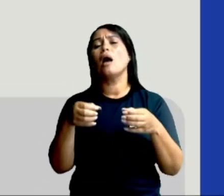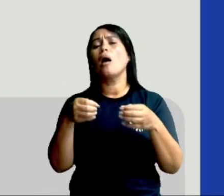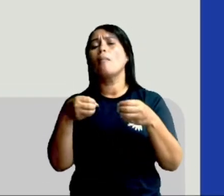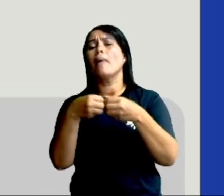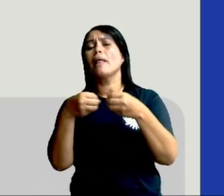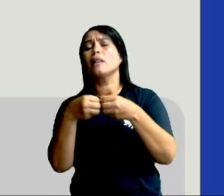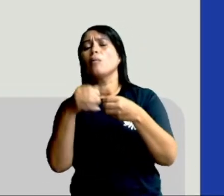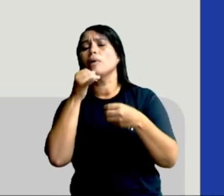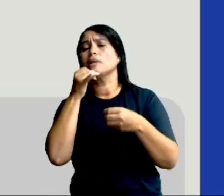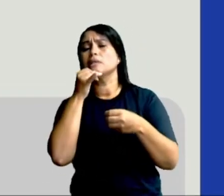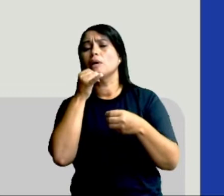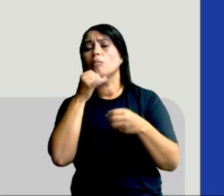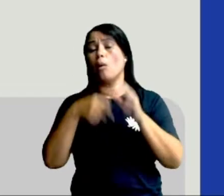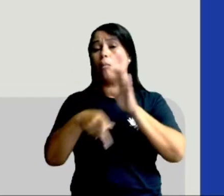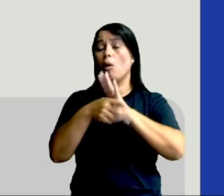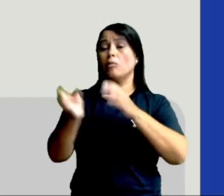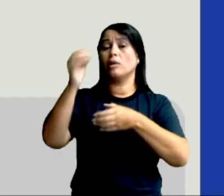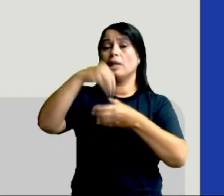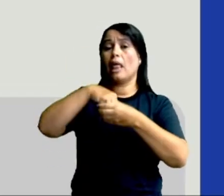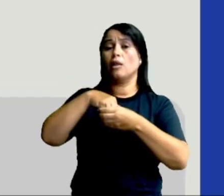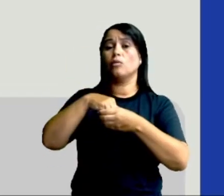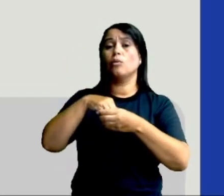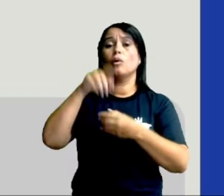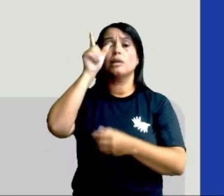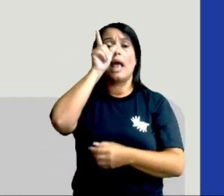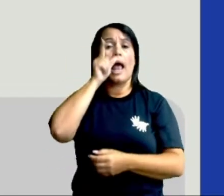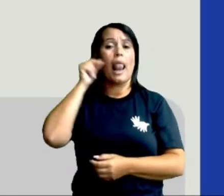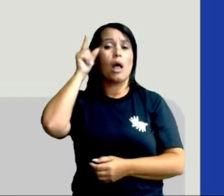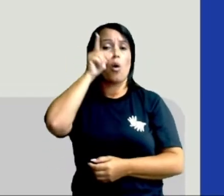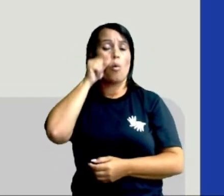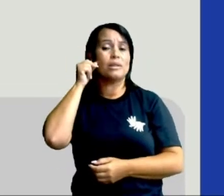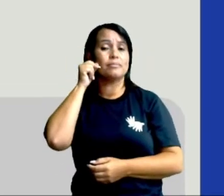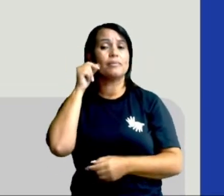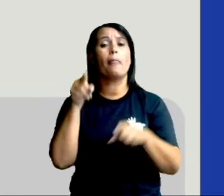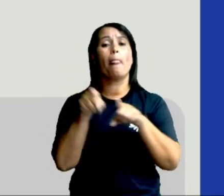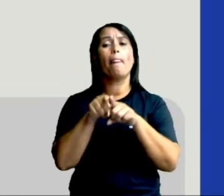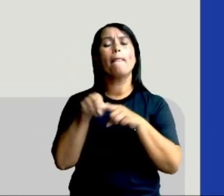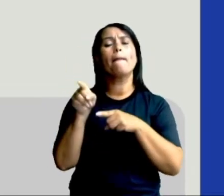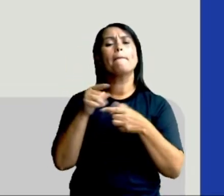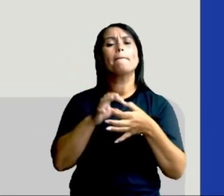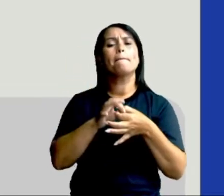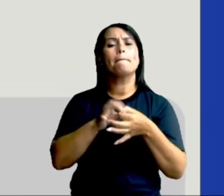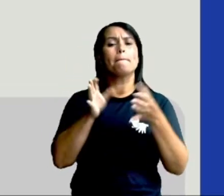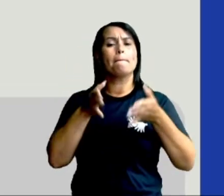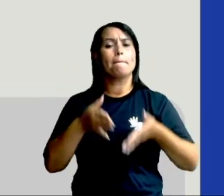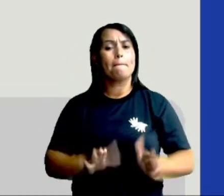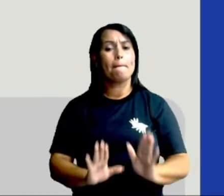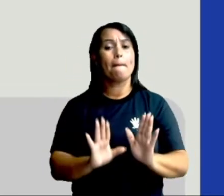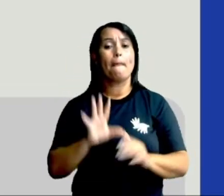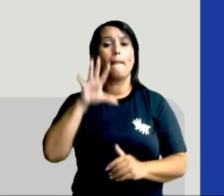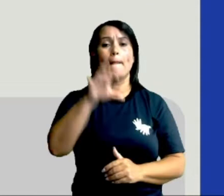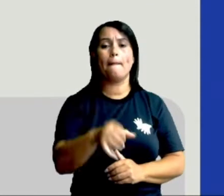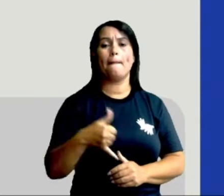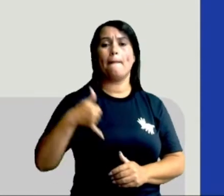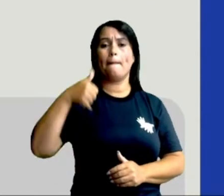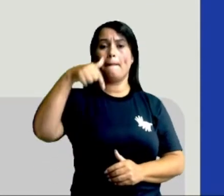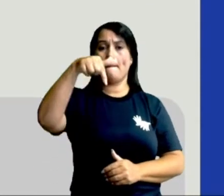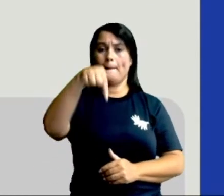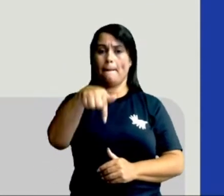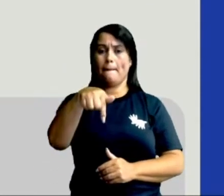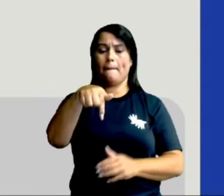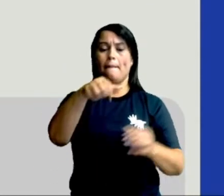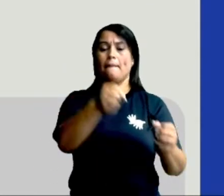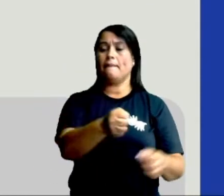Alagoas. Embora tenha nascido livre, Zumbi foi capturado aos 7 anos de idade e foi entregue